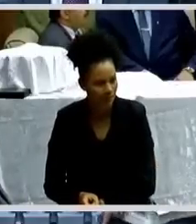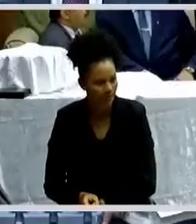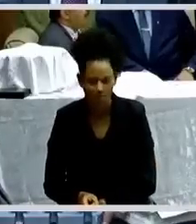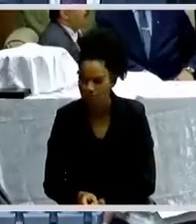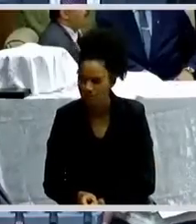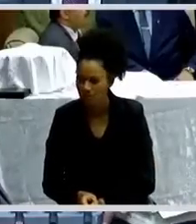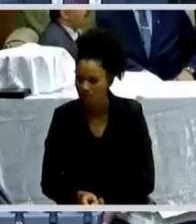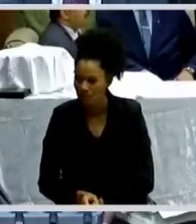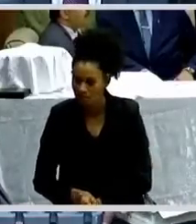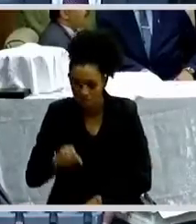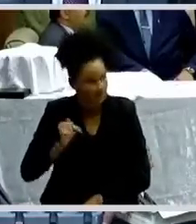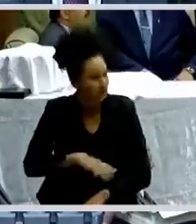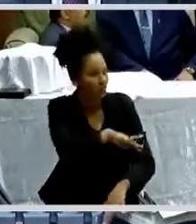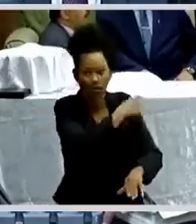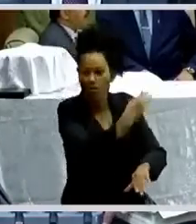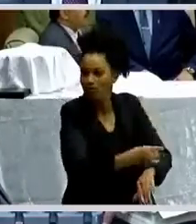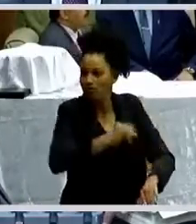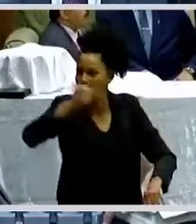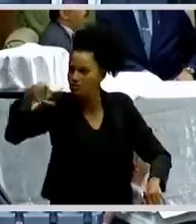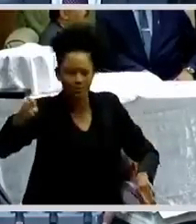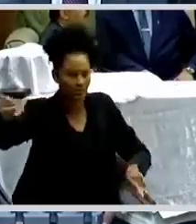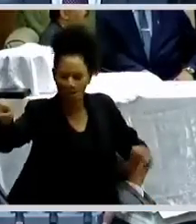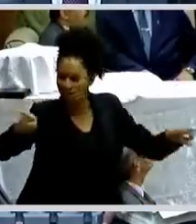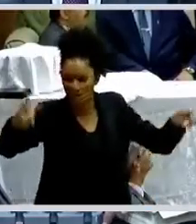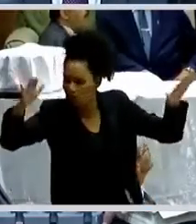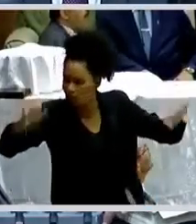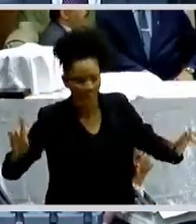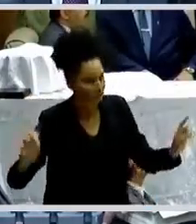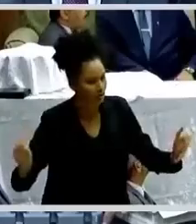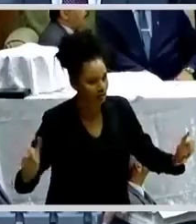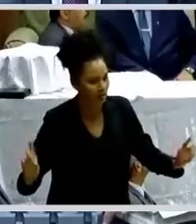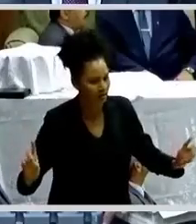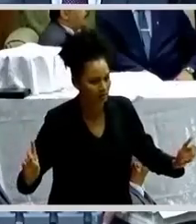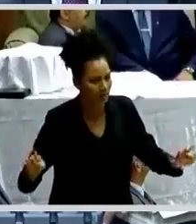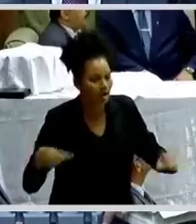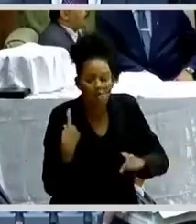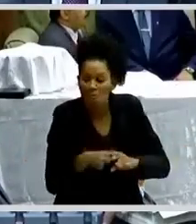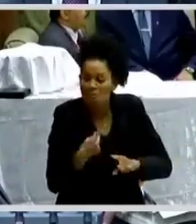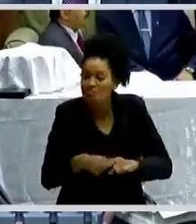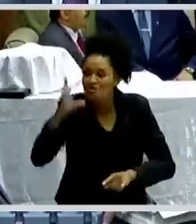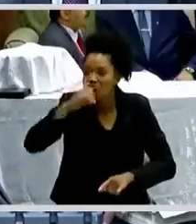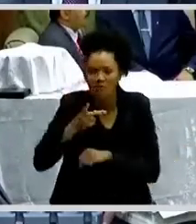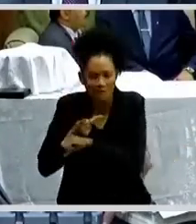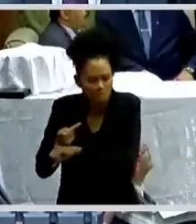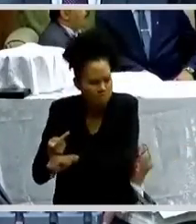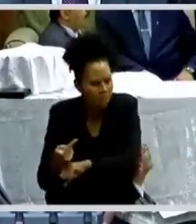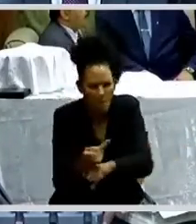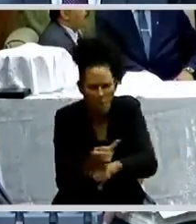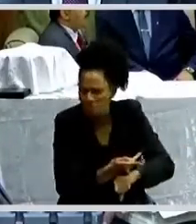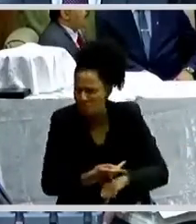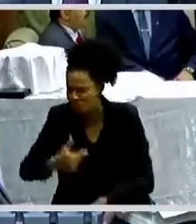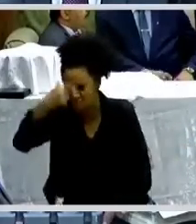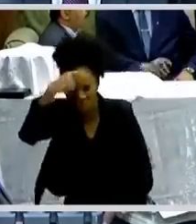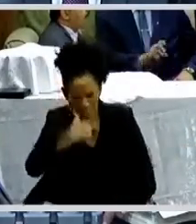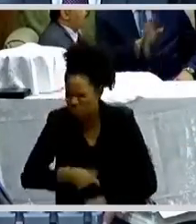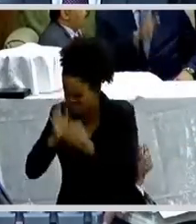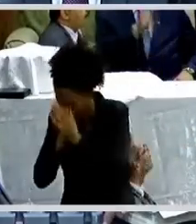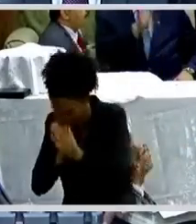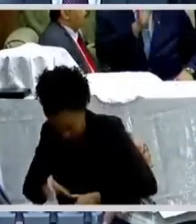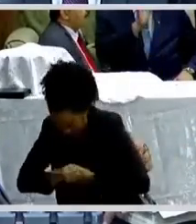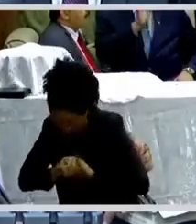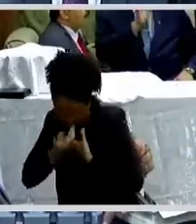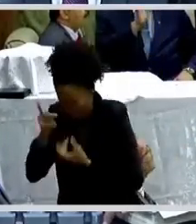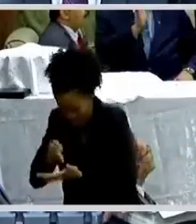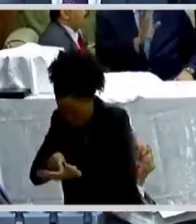Que nem nesses montes, nem em Jerusalém vão adorar. Porque Deus vai procurar os verdadeiros adoradores que o adorem em espírito